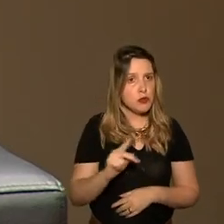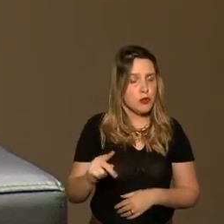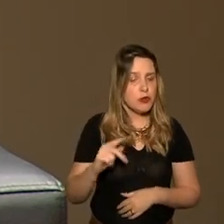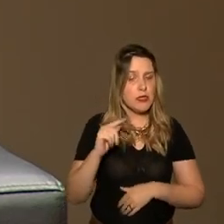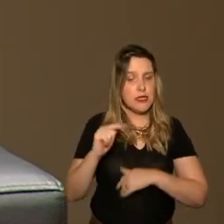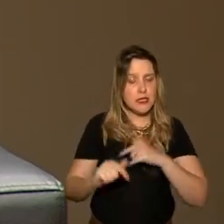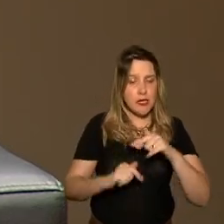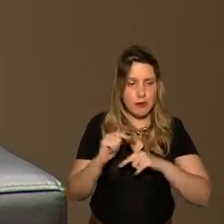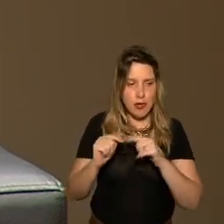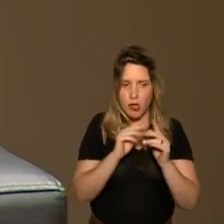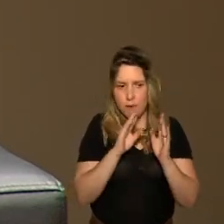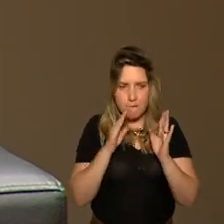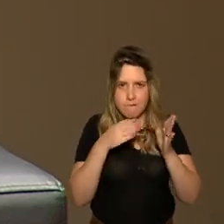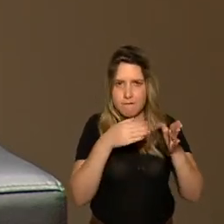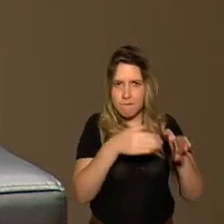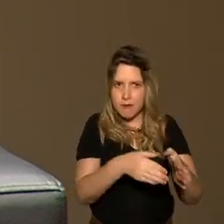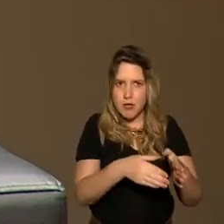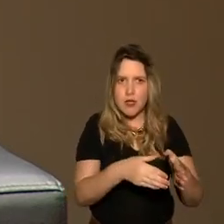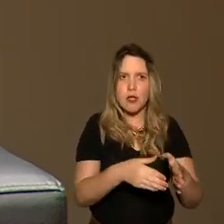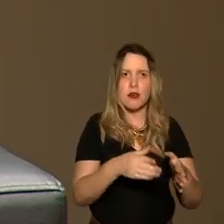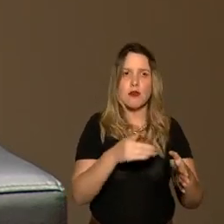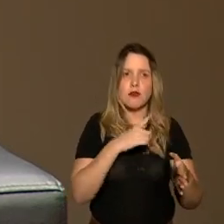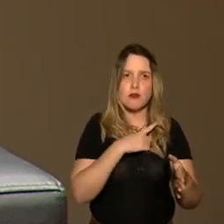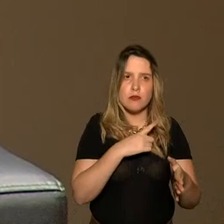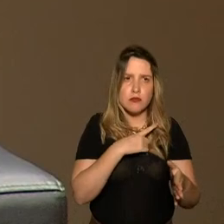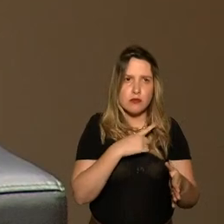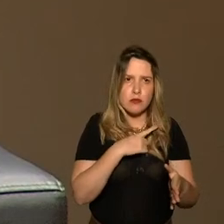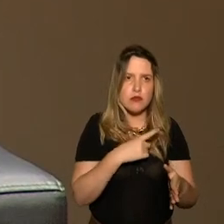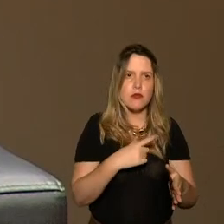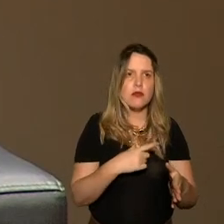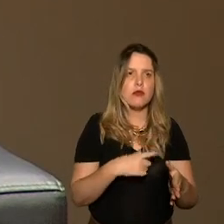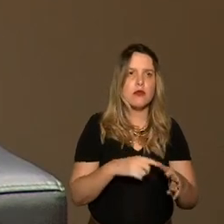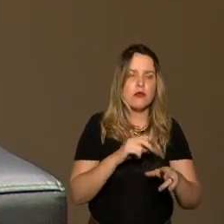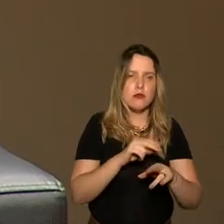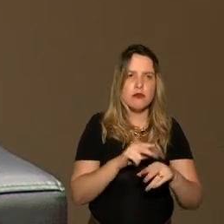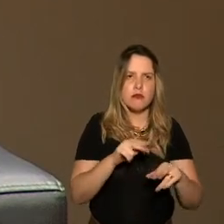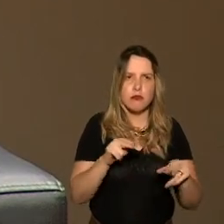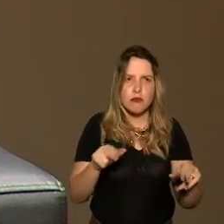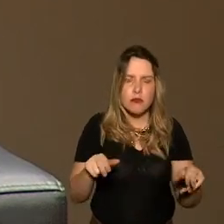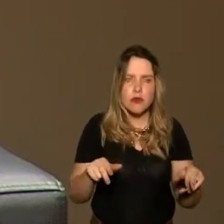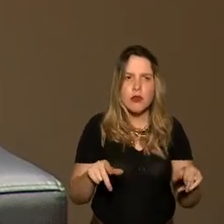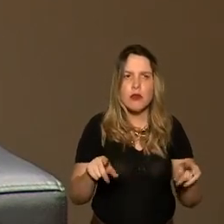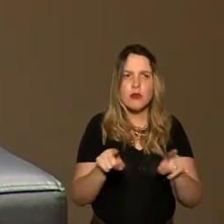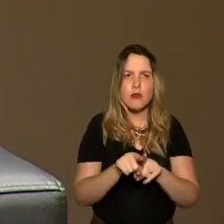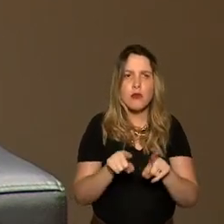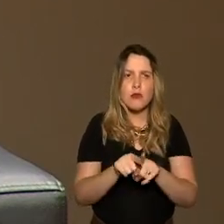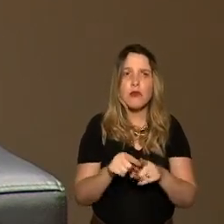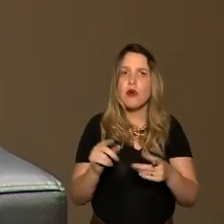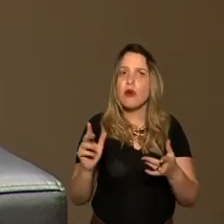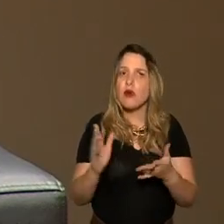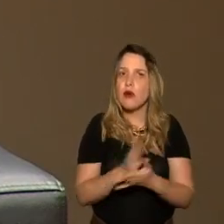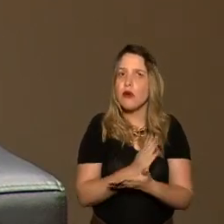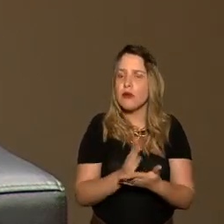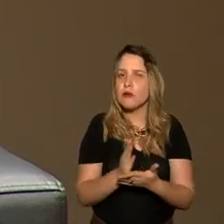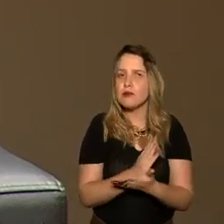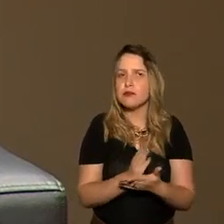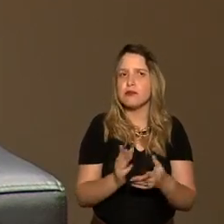trabalhando com seus alunos um determinado tema um determinado uma pesquisa que eles estejam fazendo algum